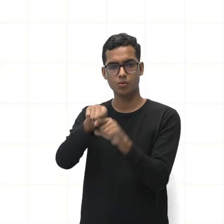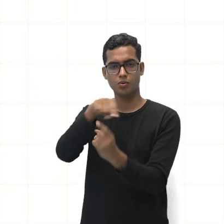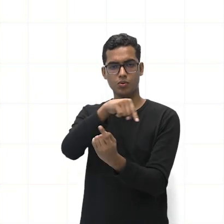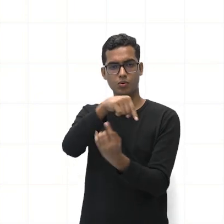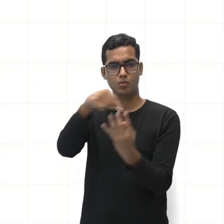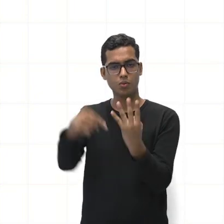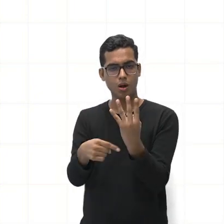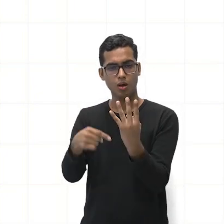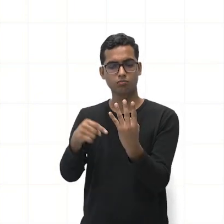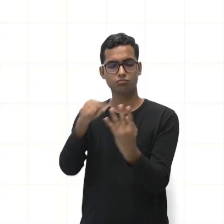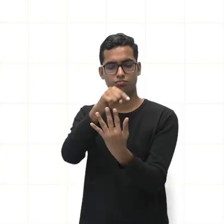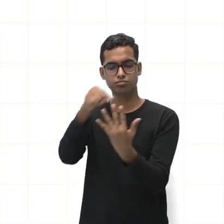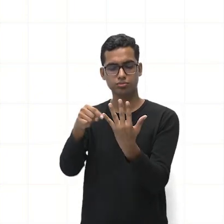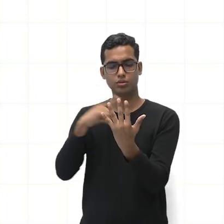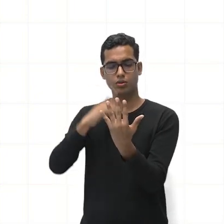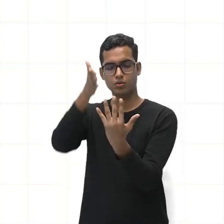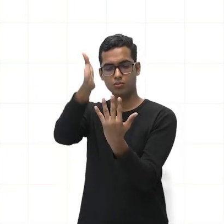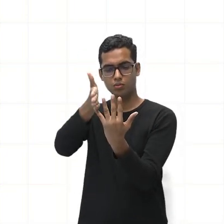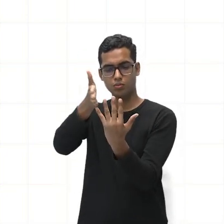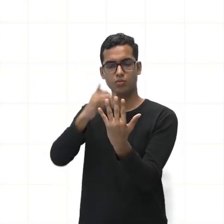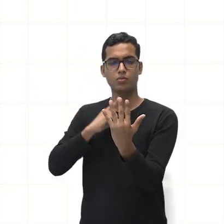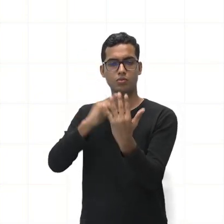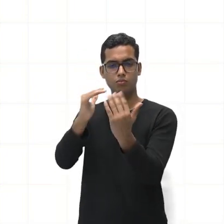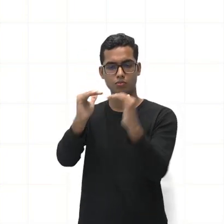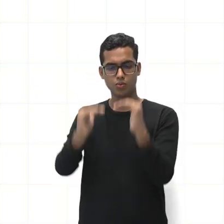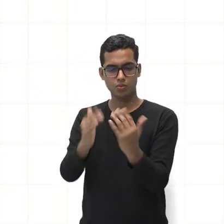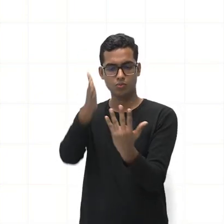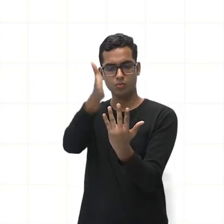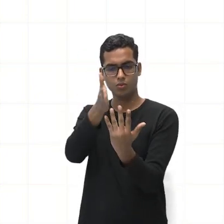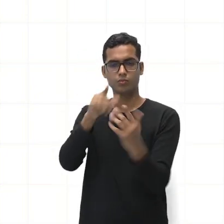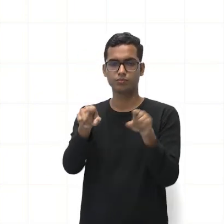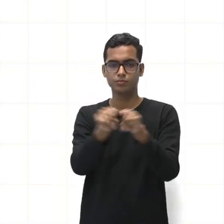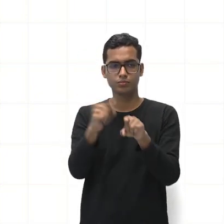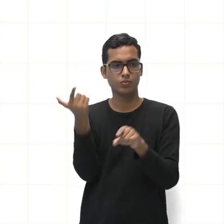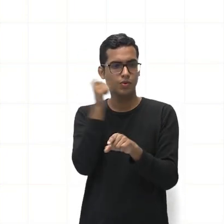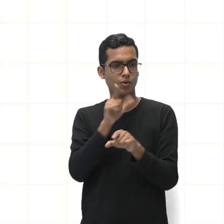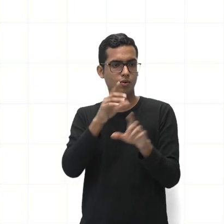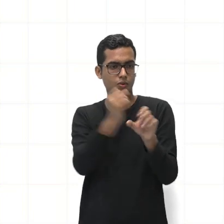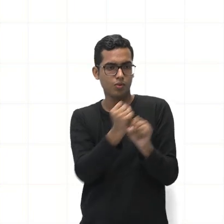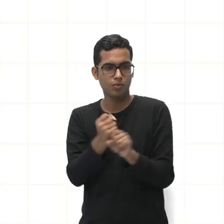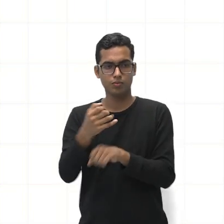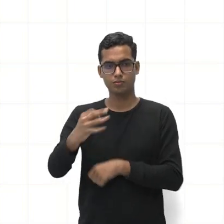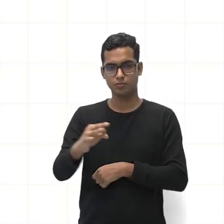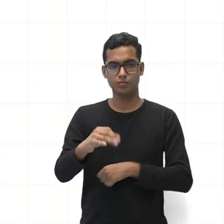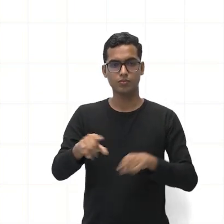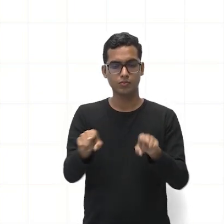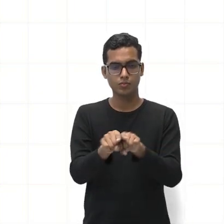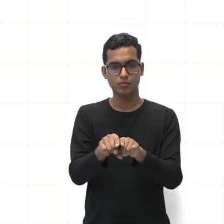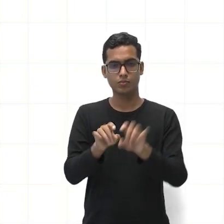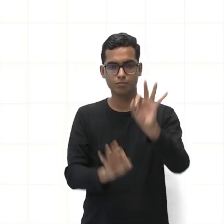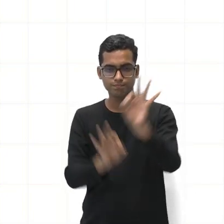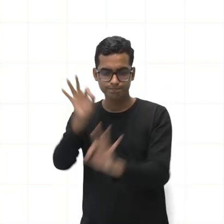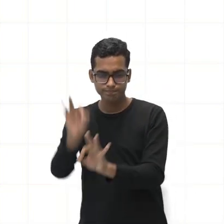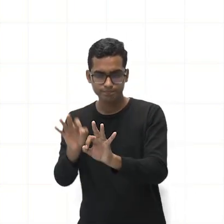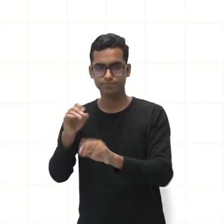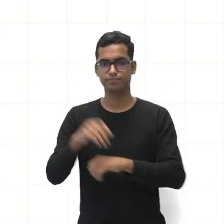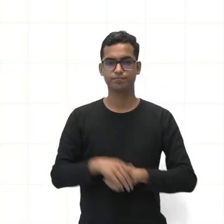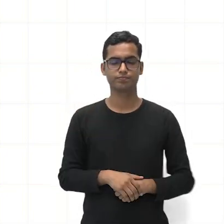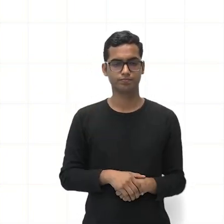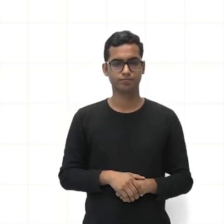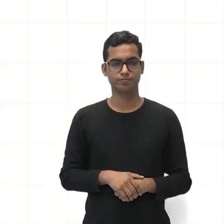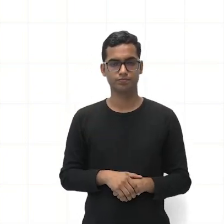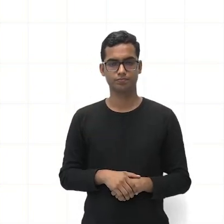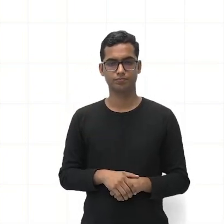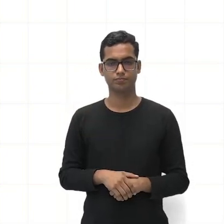Então, feito isso, né, a gente já está pronto para dar início ao cálculo, né? A gente primeiro organiza as